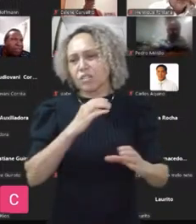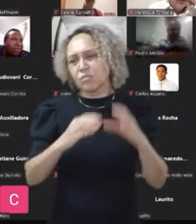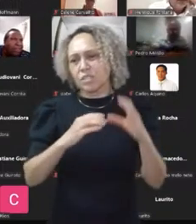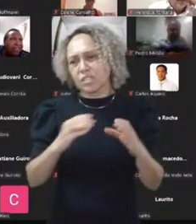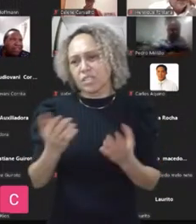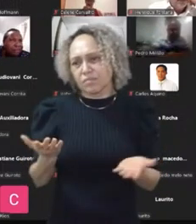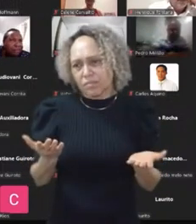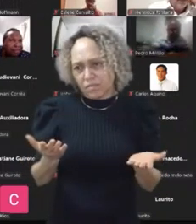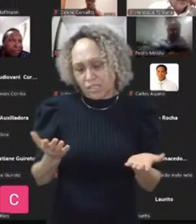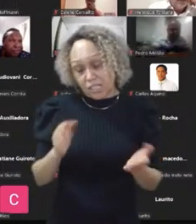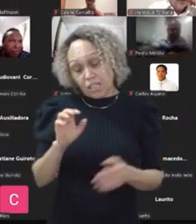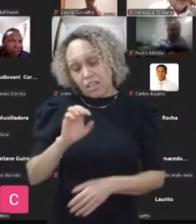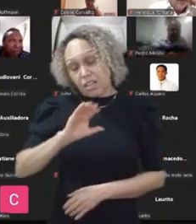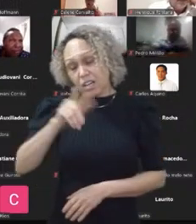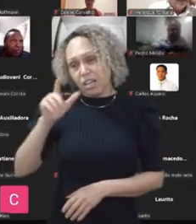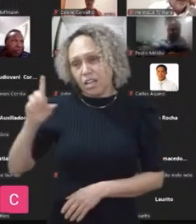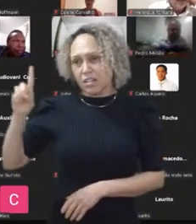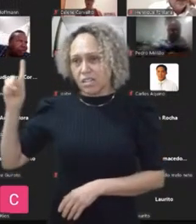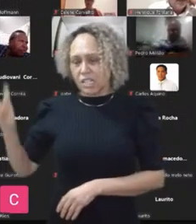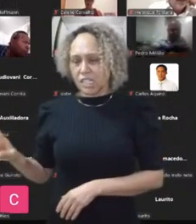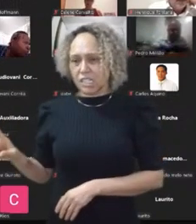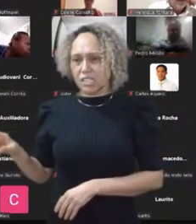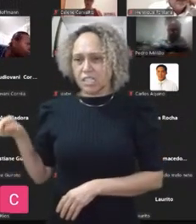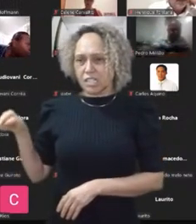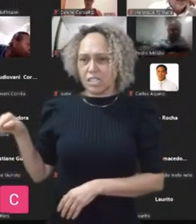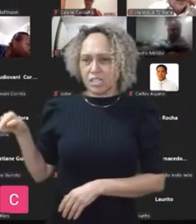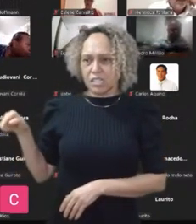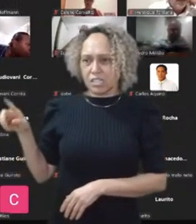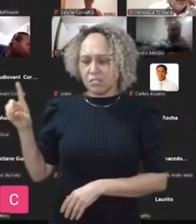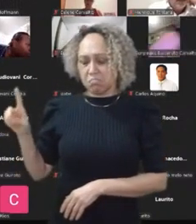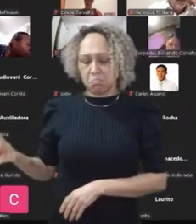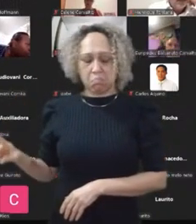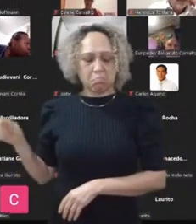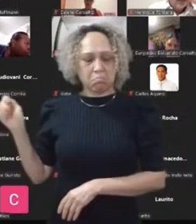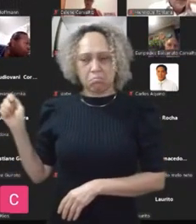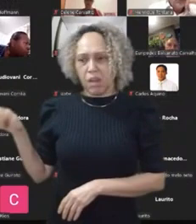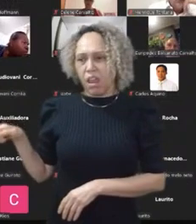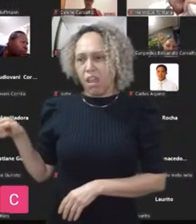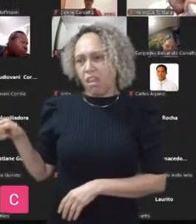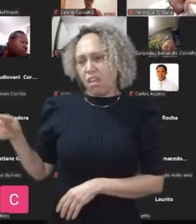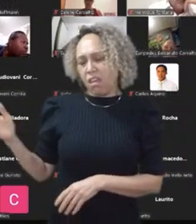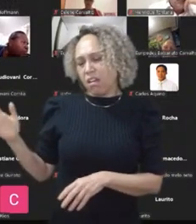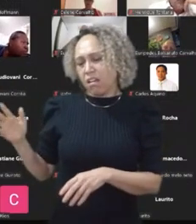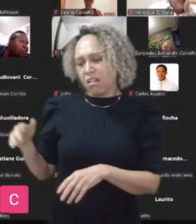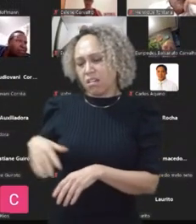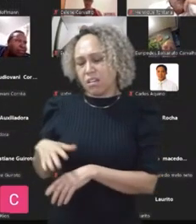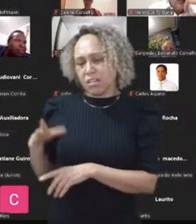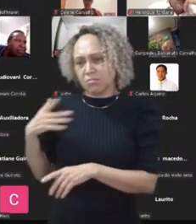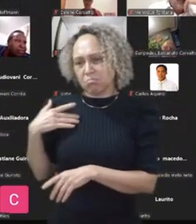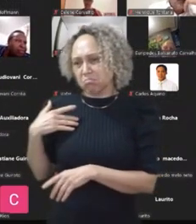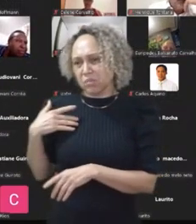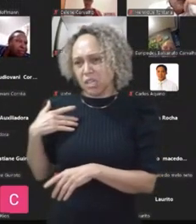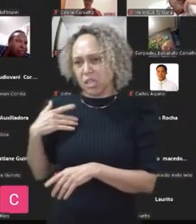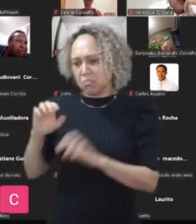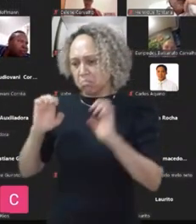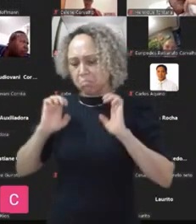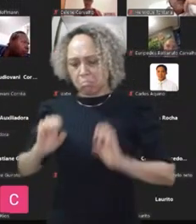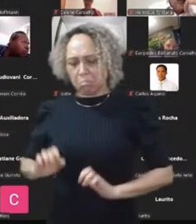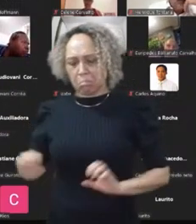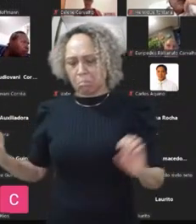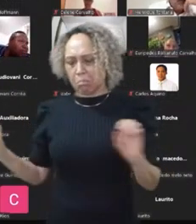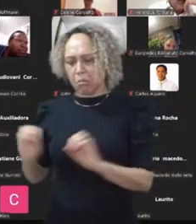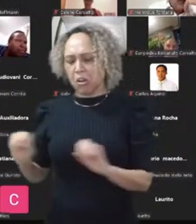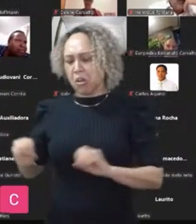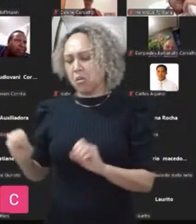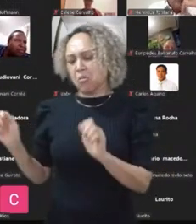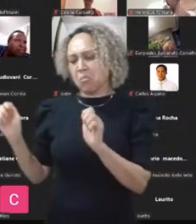direita extrema direita tem uma grande vantagem de não ter limites e e enfim moral em fazer isso mas acho que dá para ter uma brecha